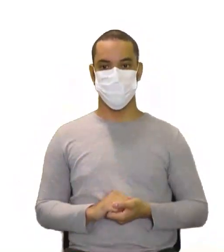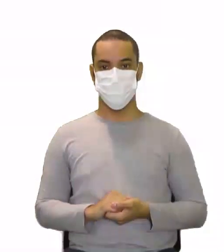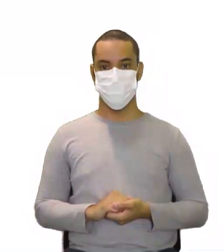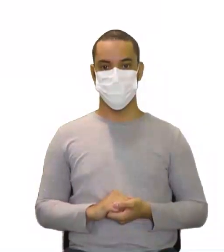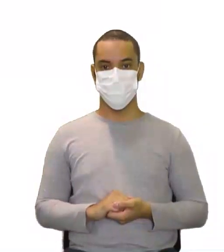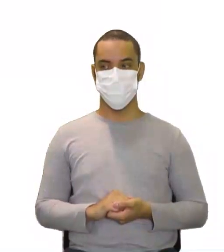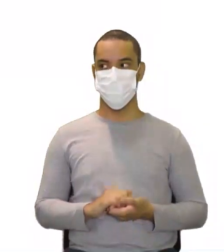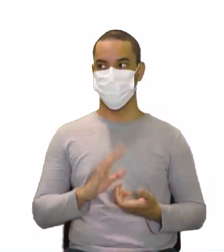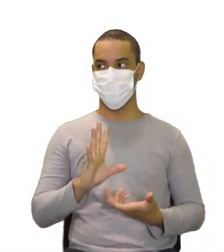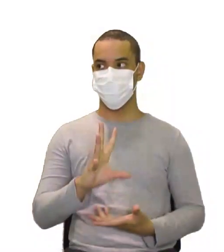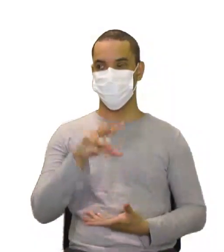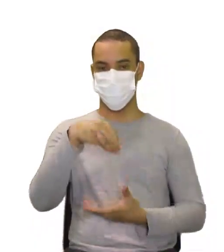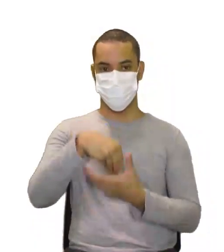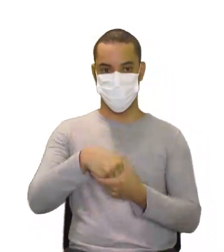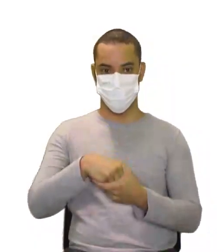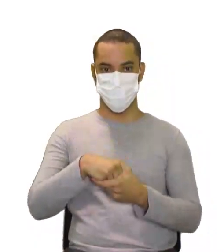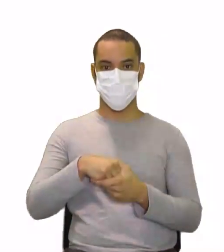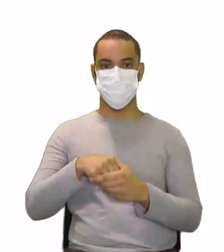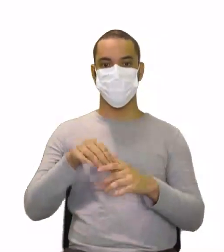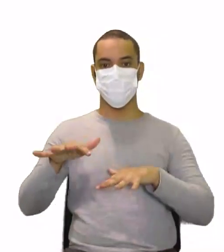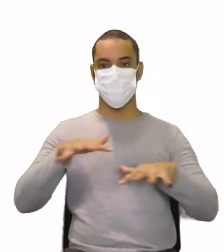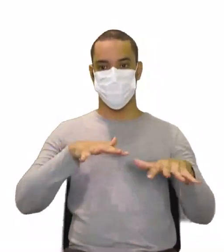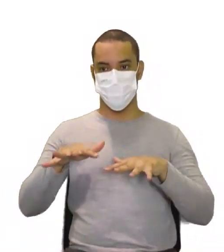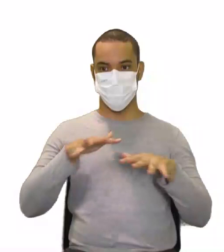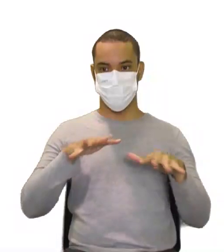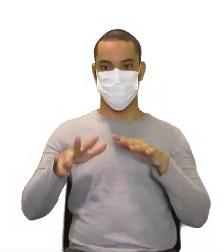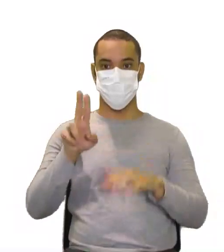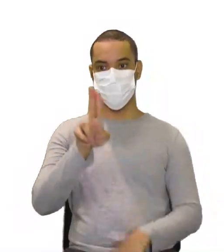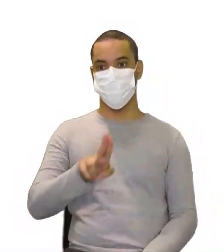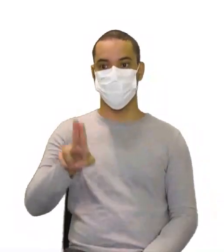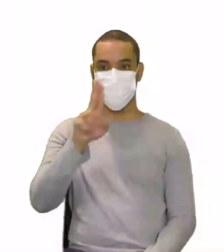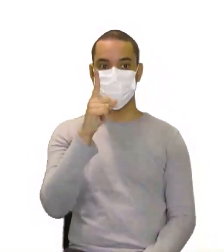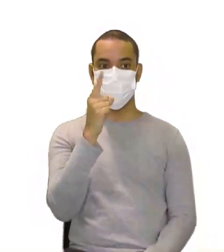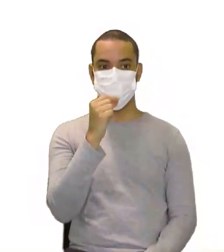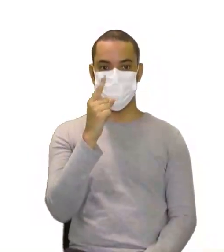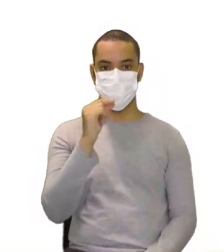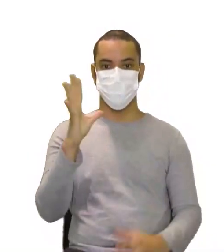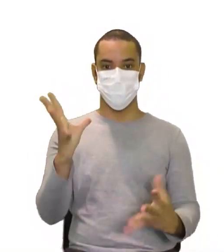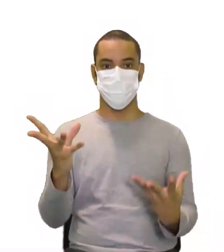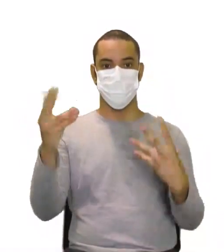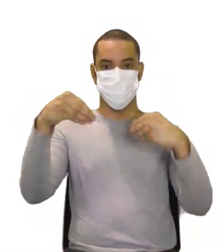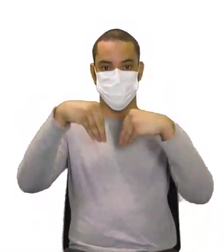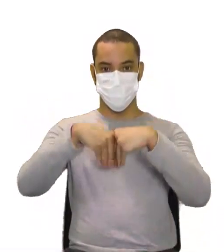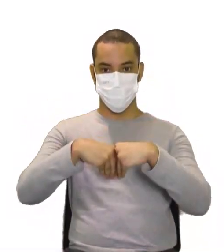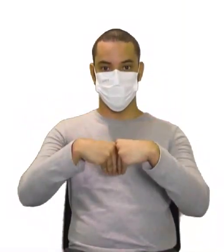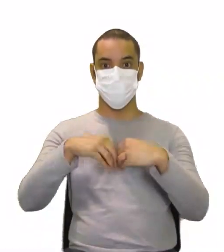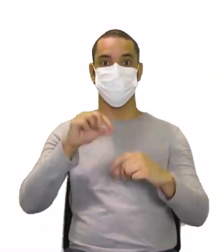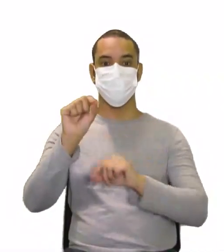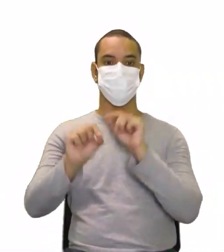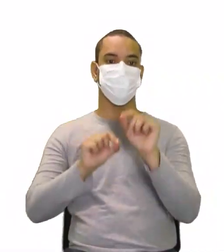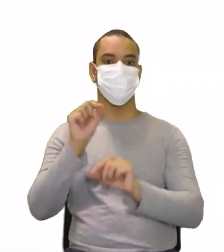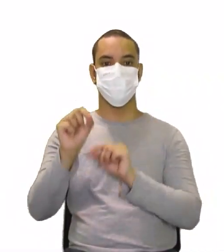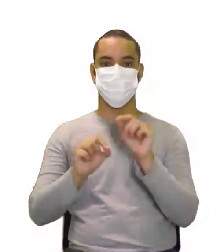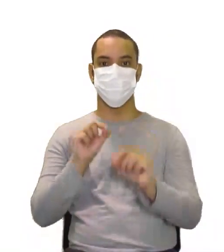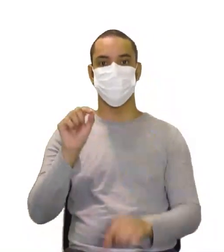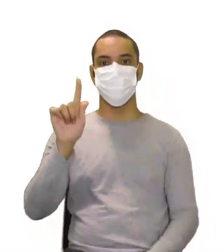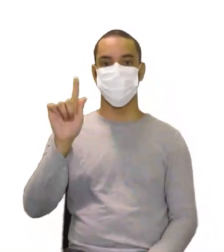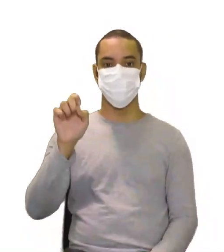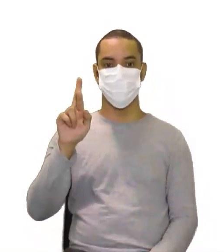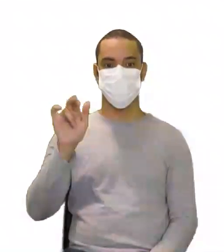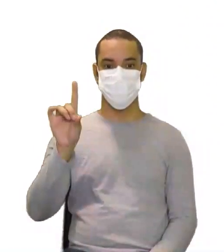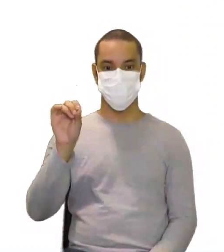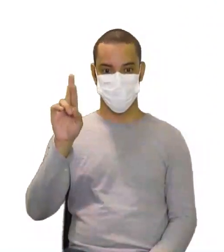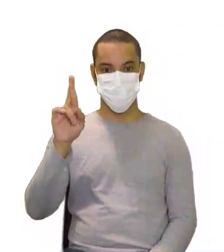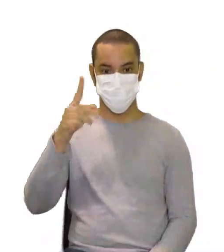A turbina movimentada pela água está acoplada a um gerador elétrico, né? Quando fala gerador,